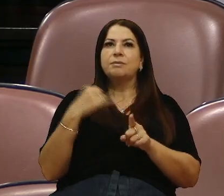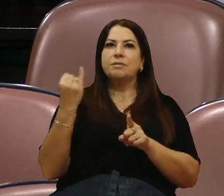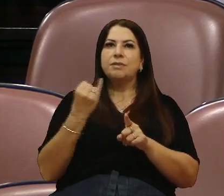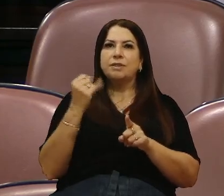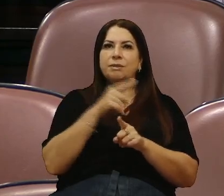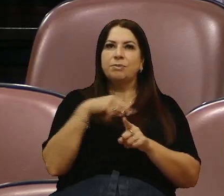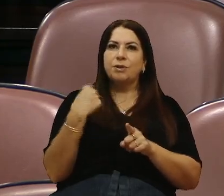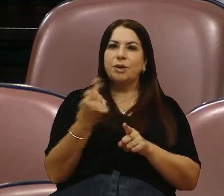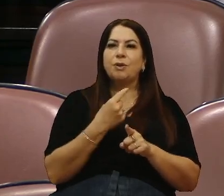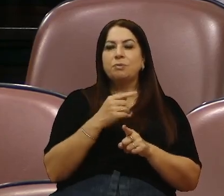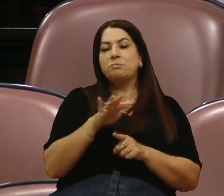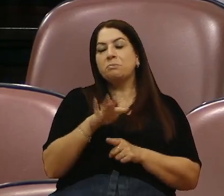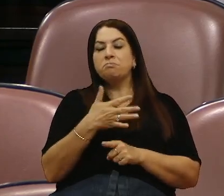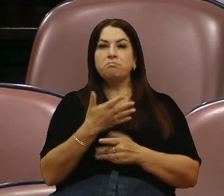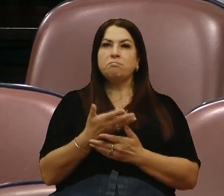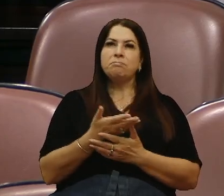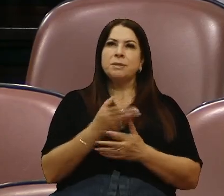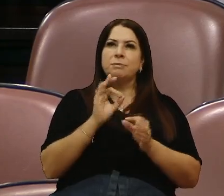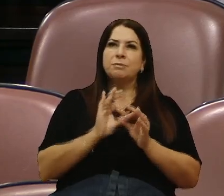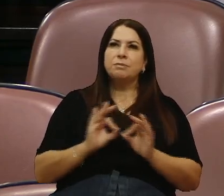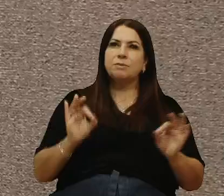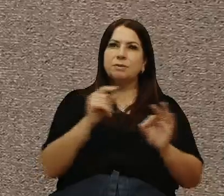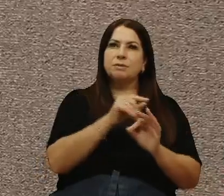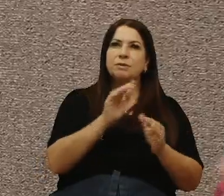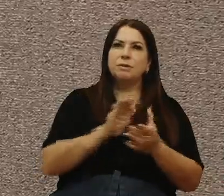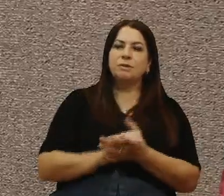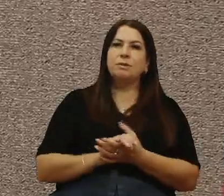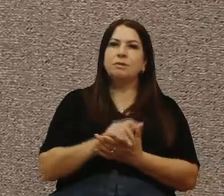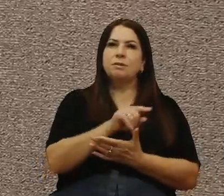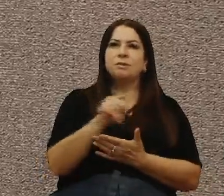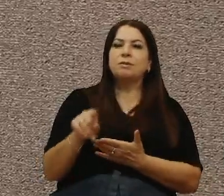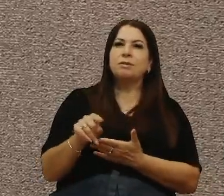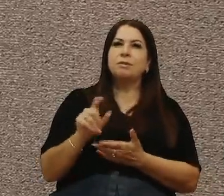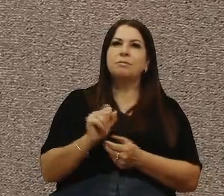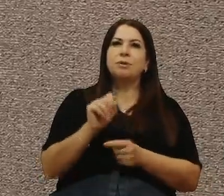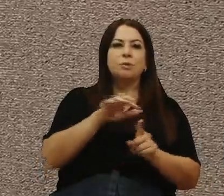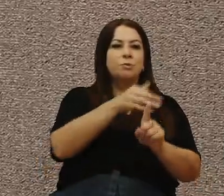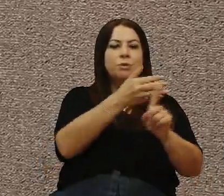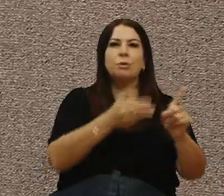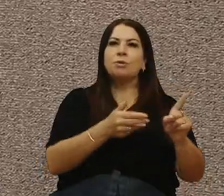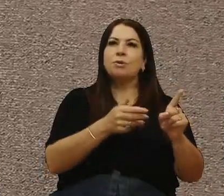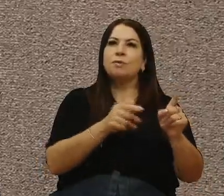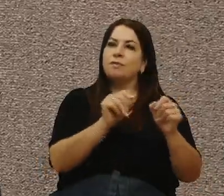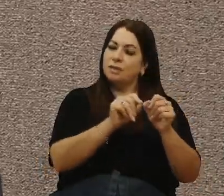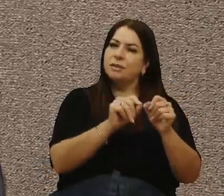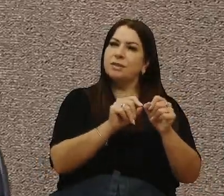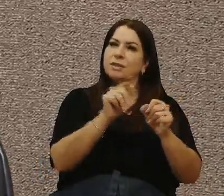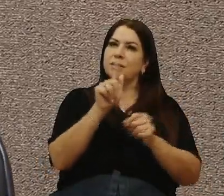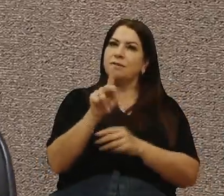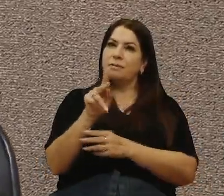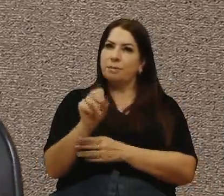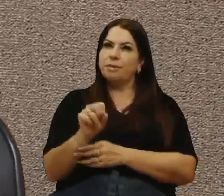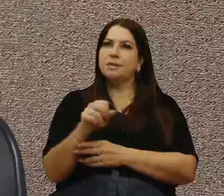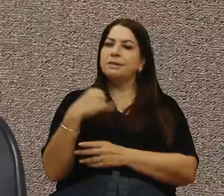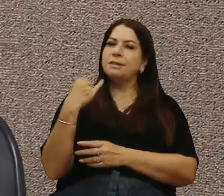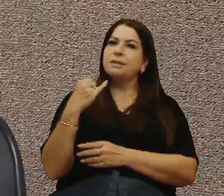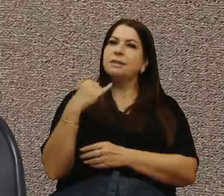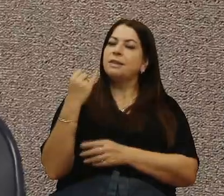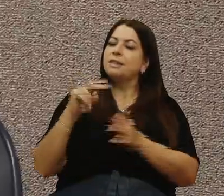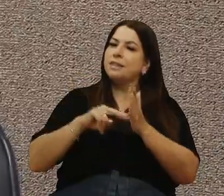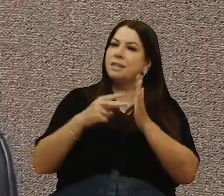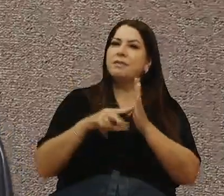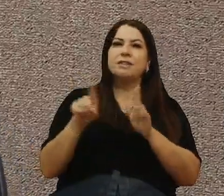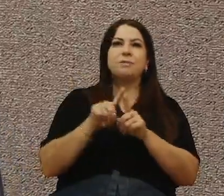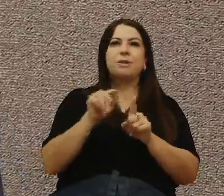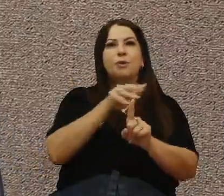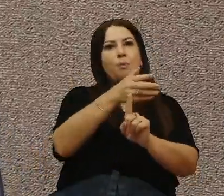significativa para nós, talvez algo muito simples até, mas a gente quer poder homenagear e prestar essa homenagem à GPS, significa também a gente